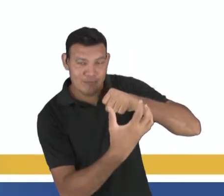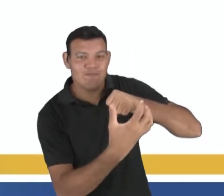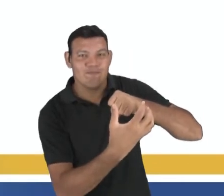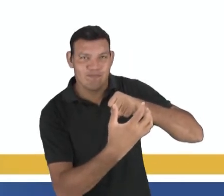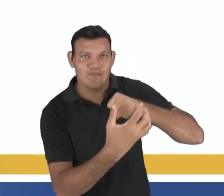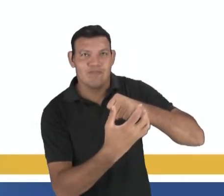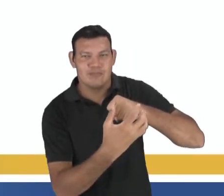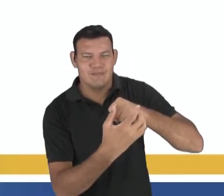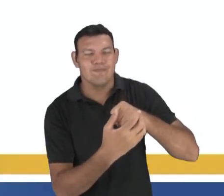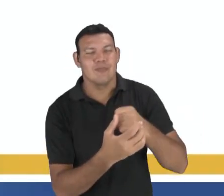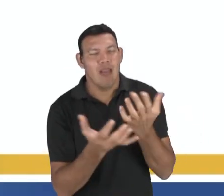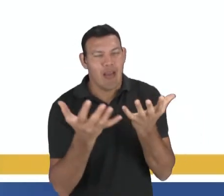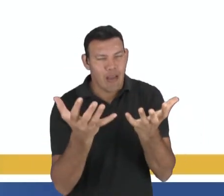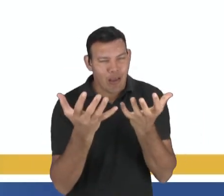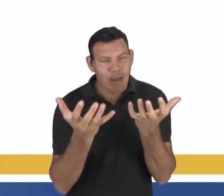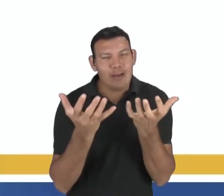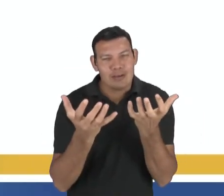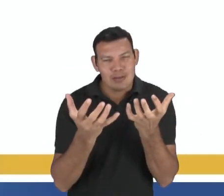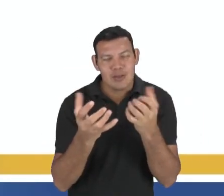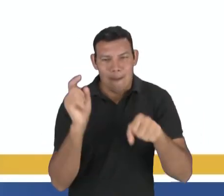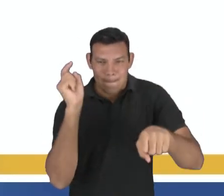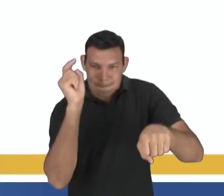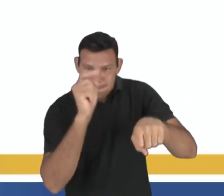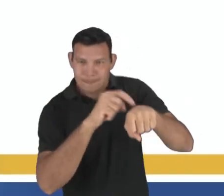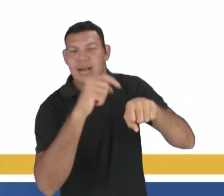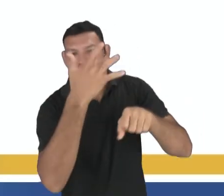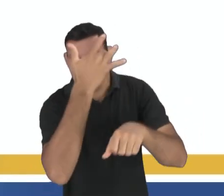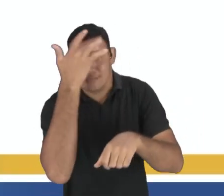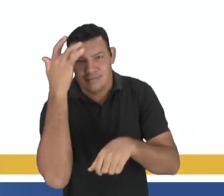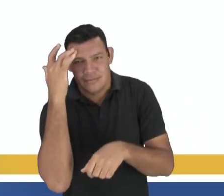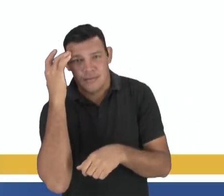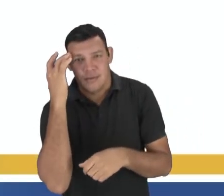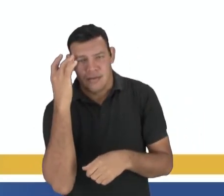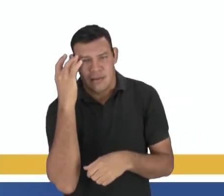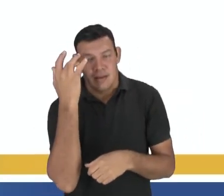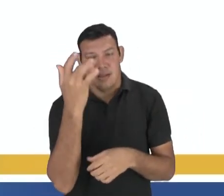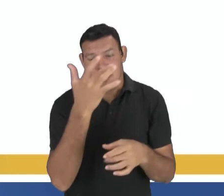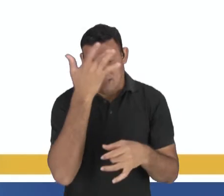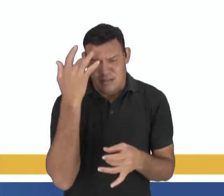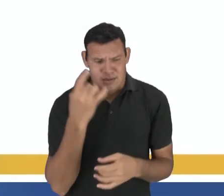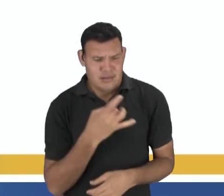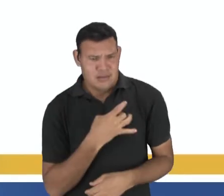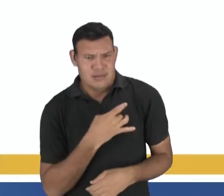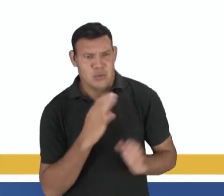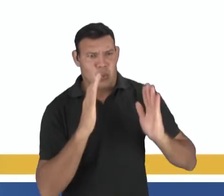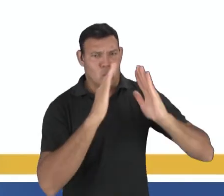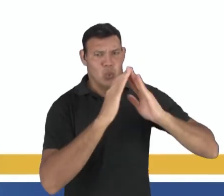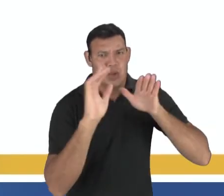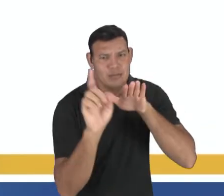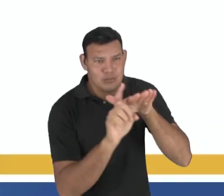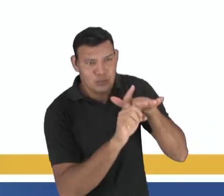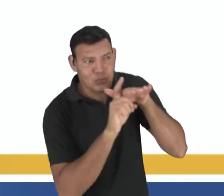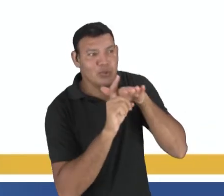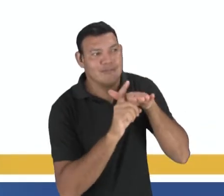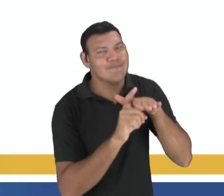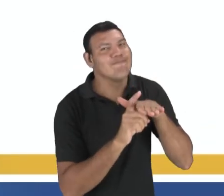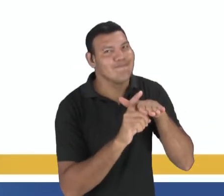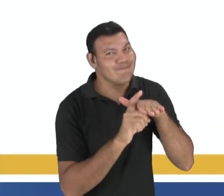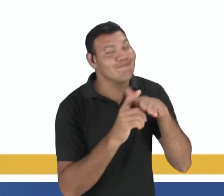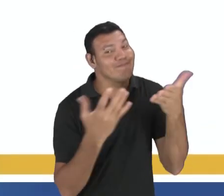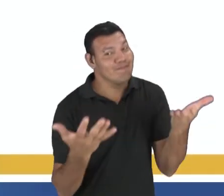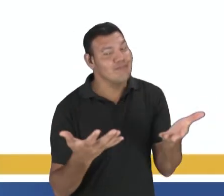coroa, coronavírus doido para pegar um, e as pessoas aterrorizadas, sitiadas em suas